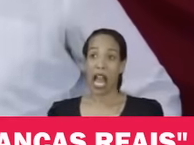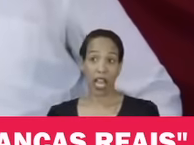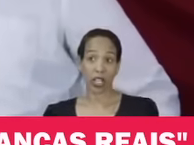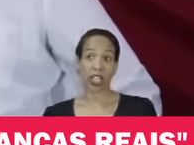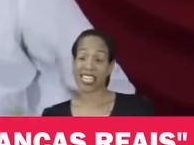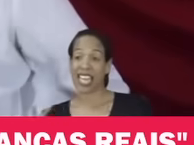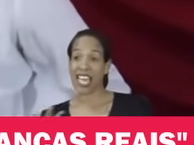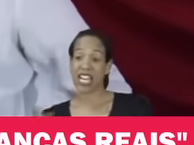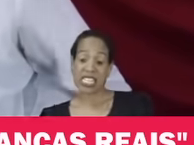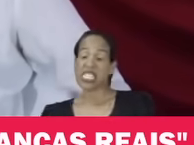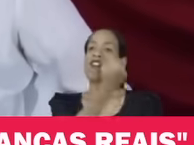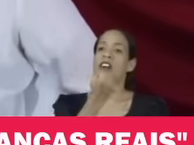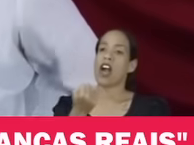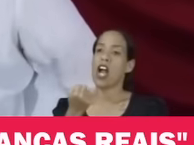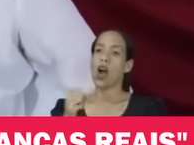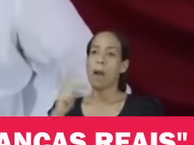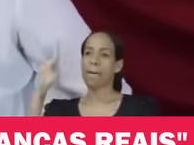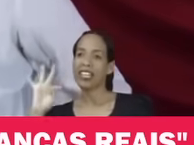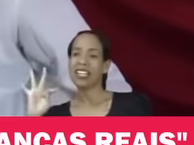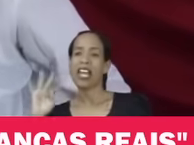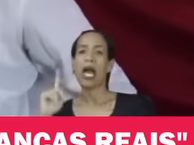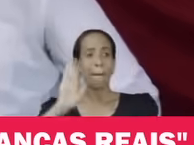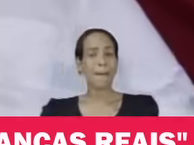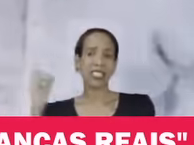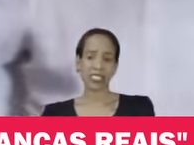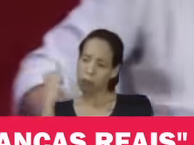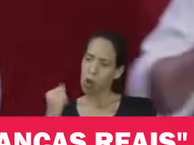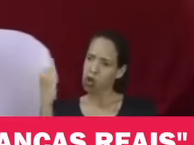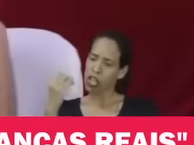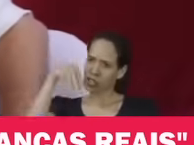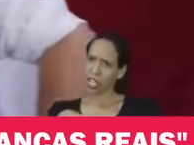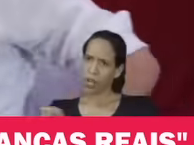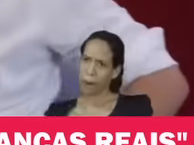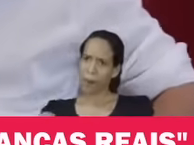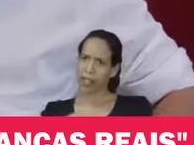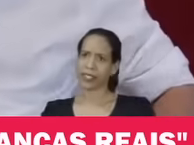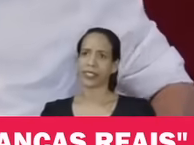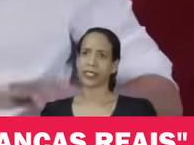agora eu quero salvar esse partido, porque é a coisa mais importante que tem nesse país.